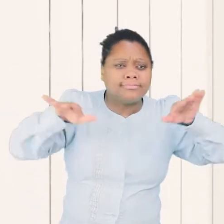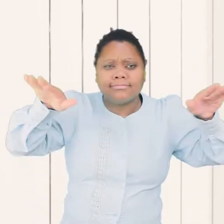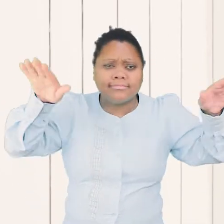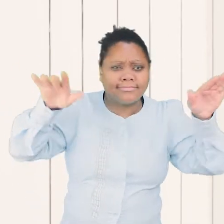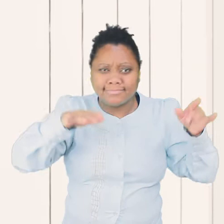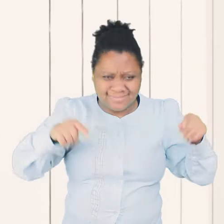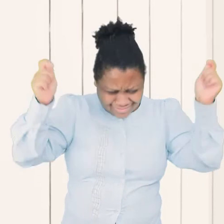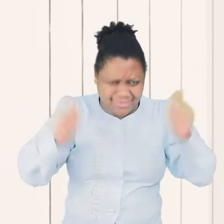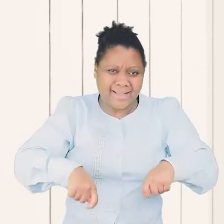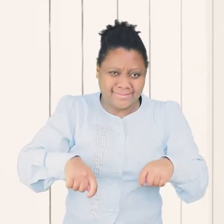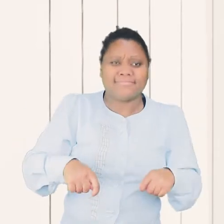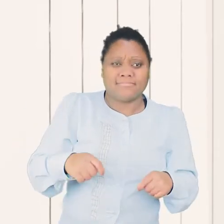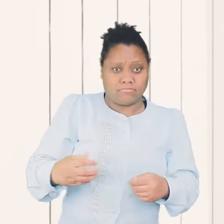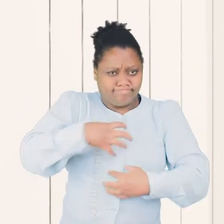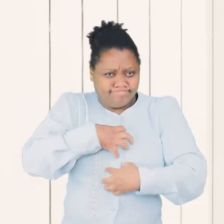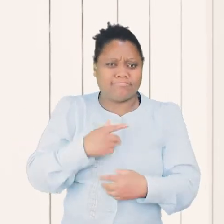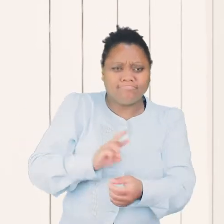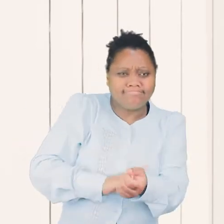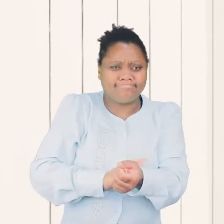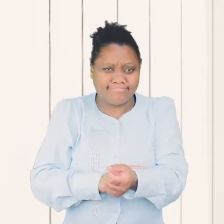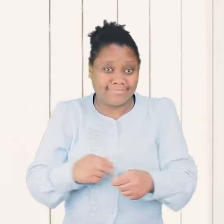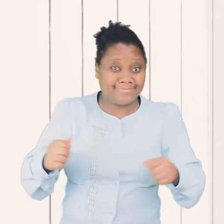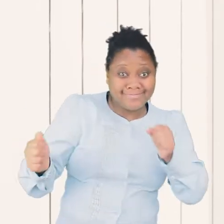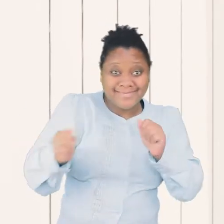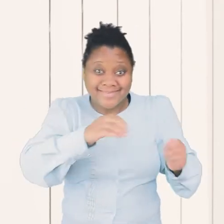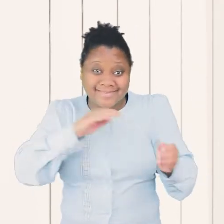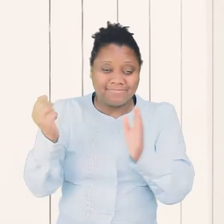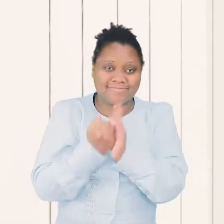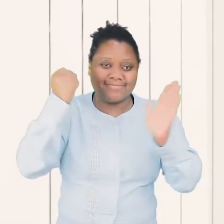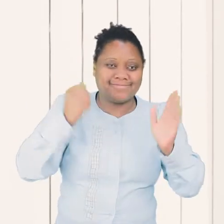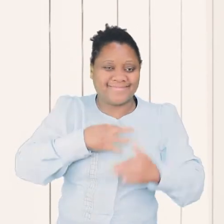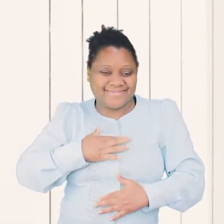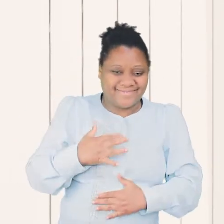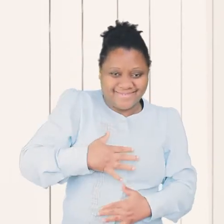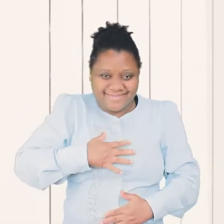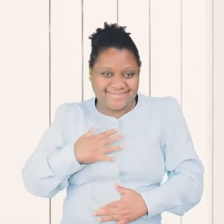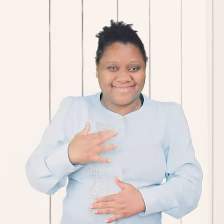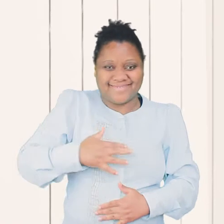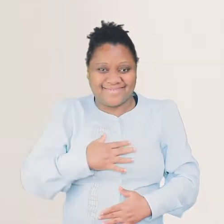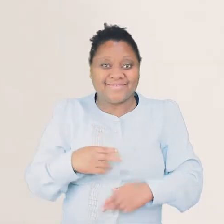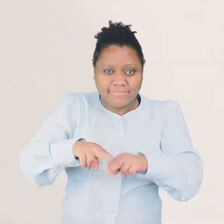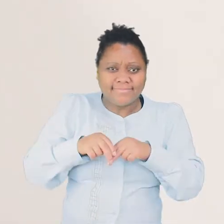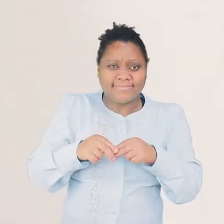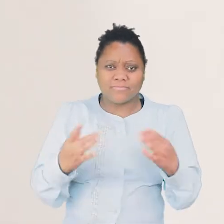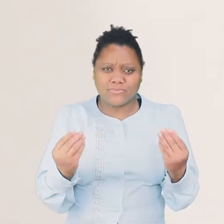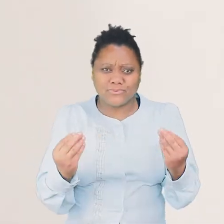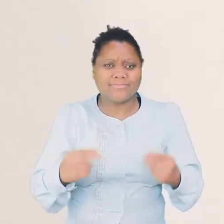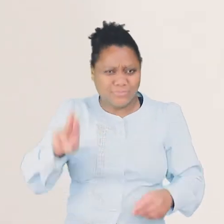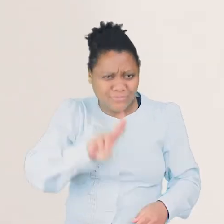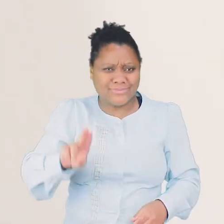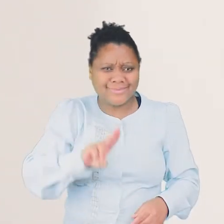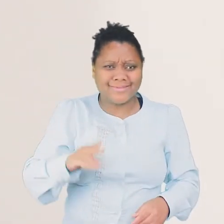boa projeção sonora e é capaz de oferecer ritmos marcantes que induzem a dança. E é por